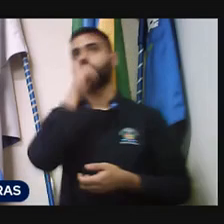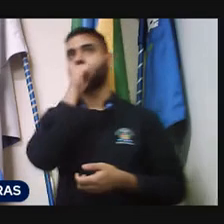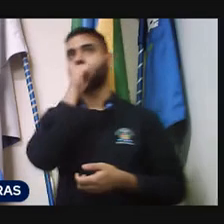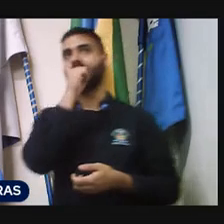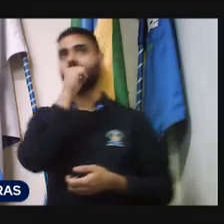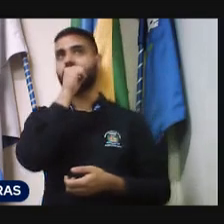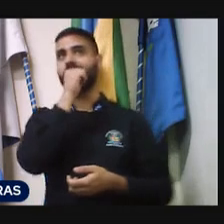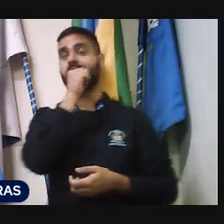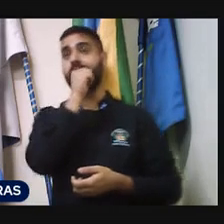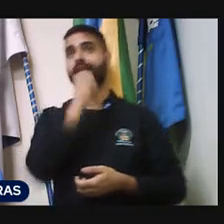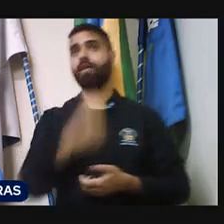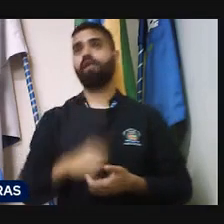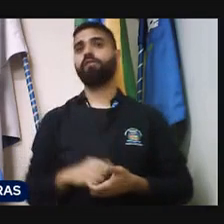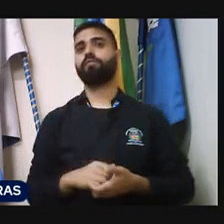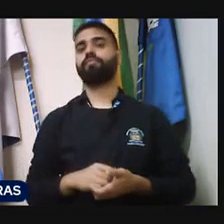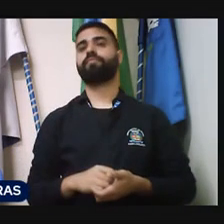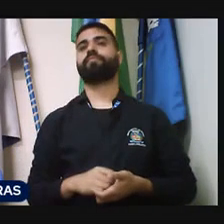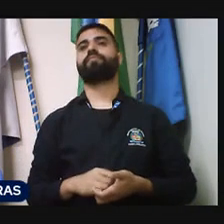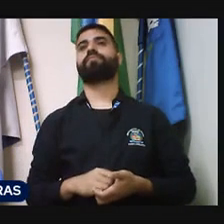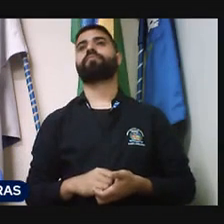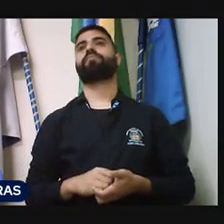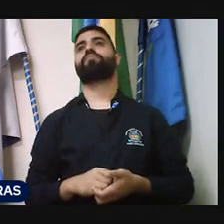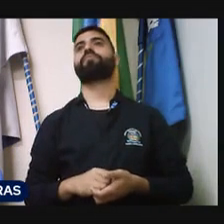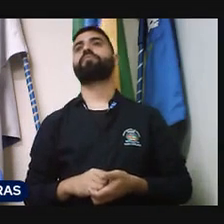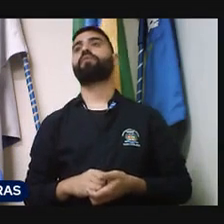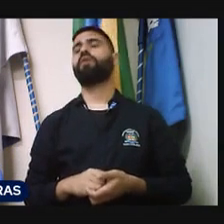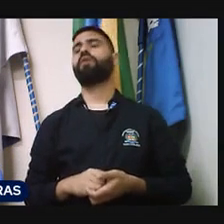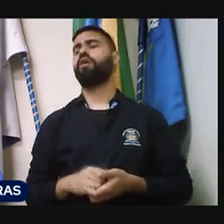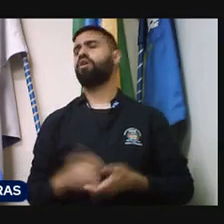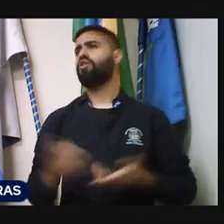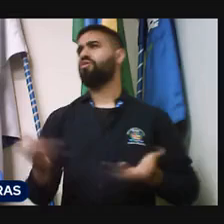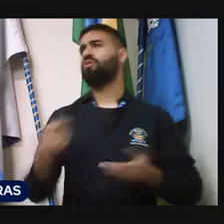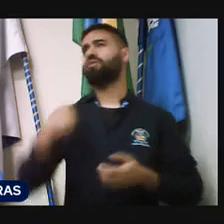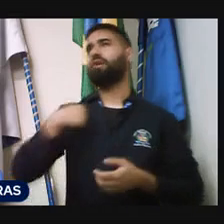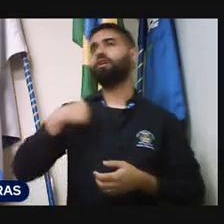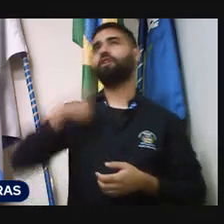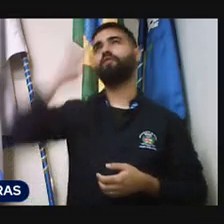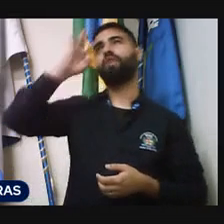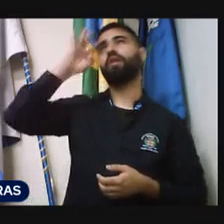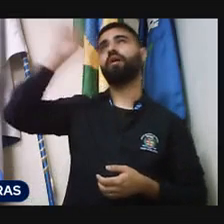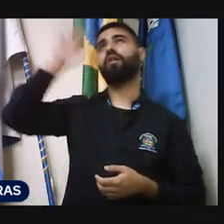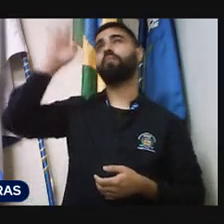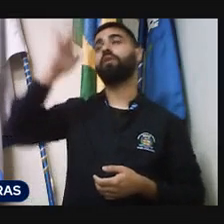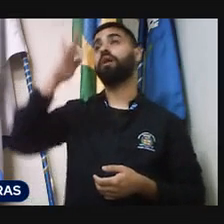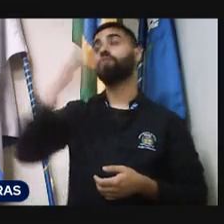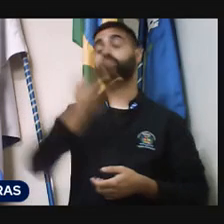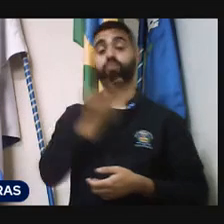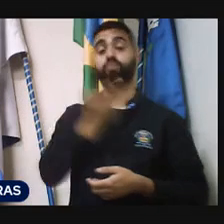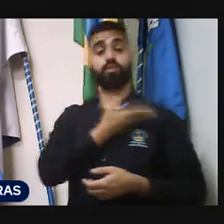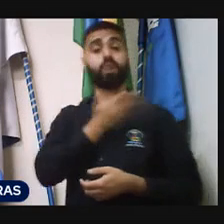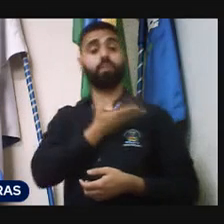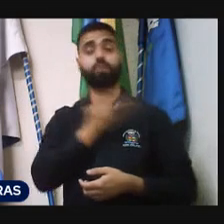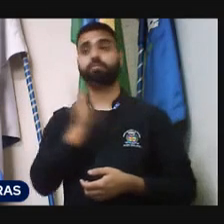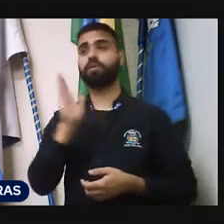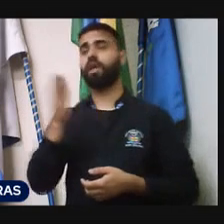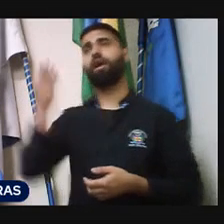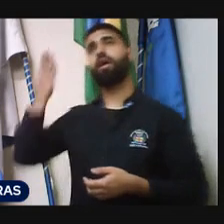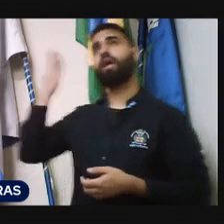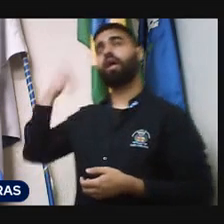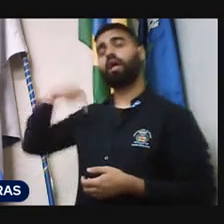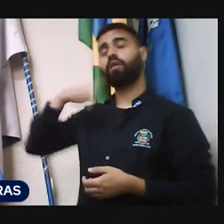venho aqui nessa câmera hoje eu fico lembrando dos meus amigos por aqui passaram